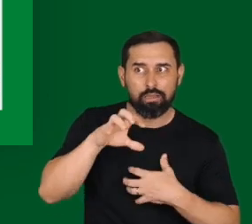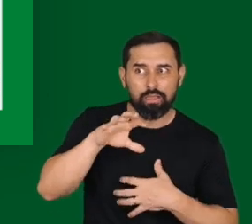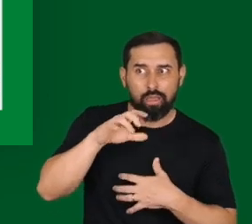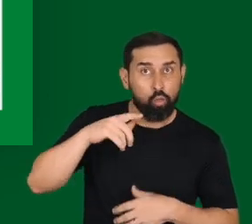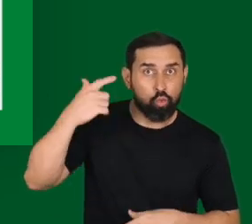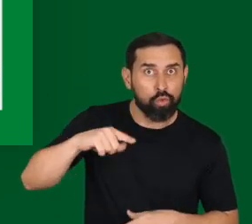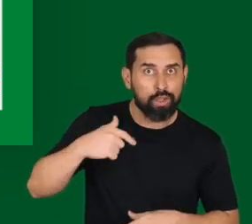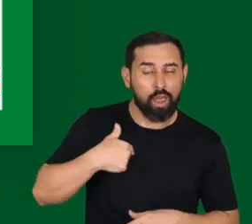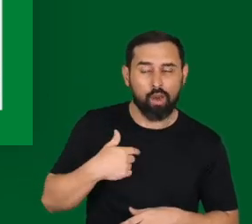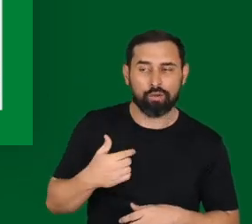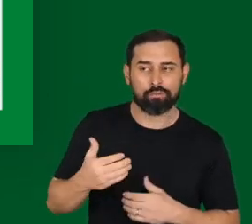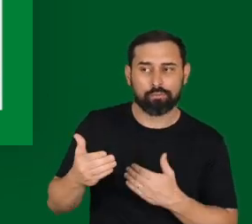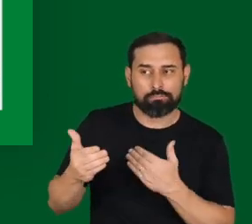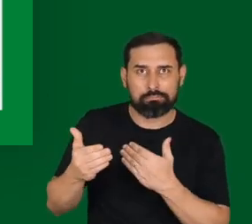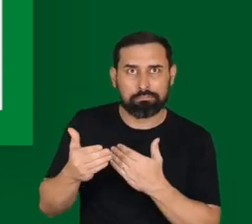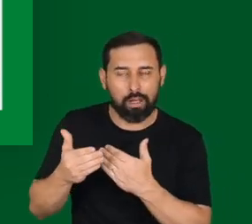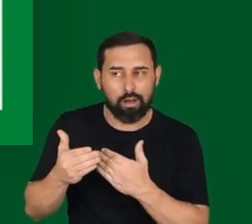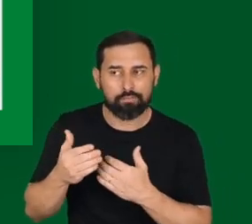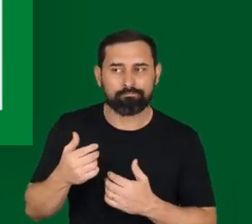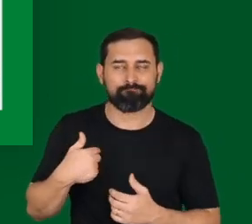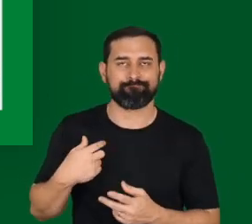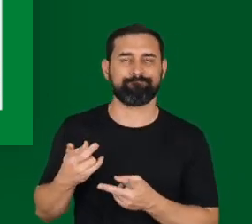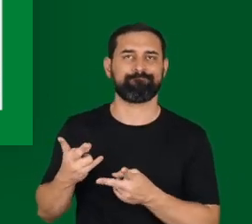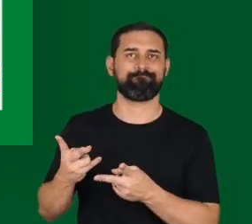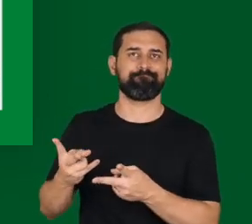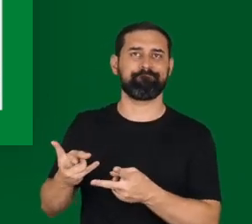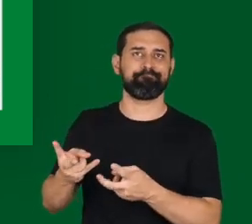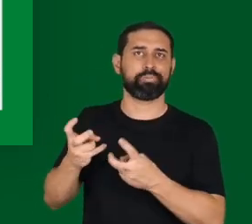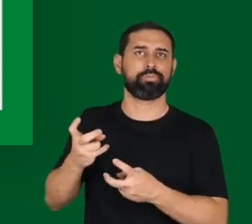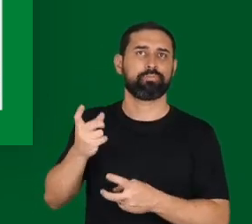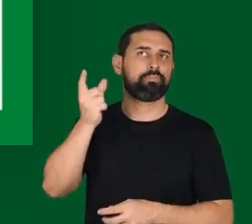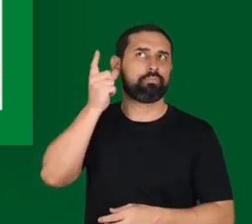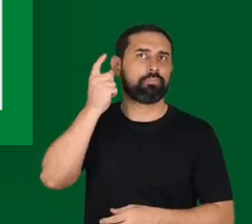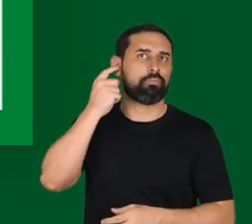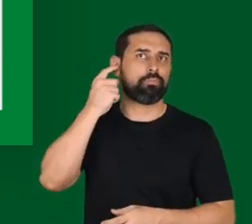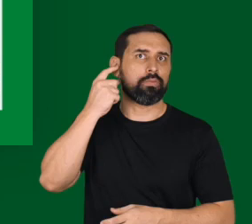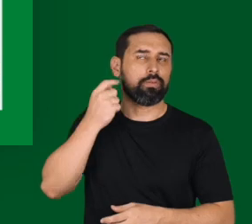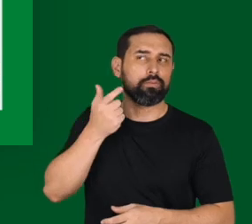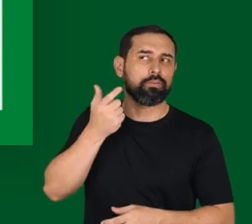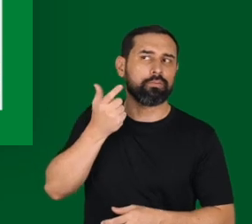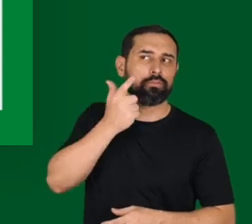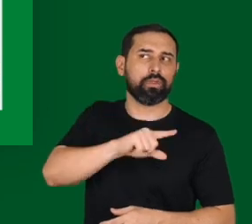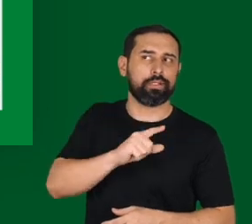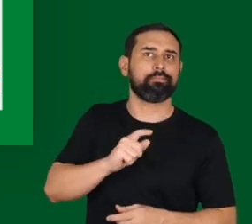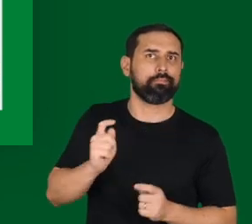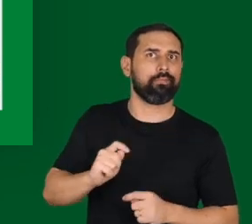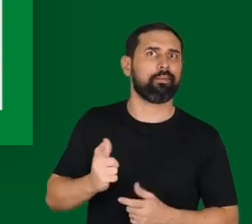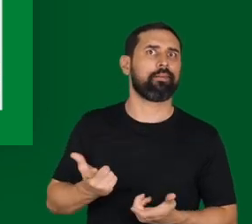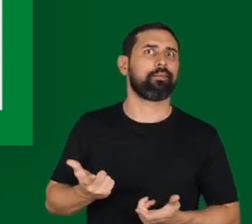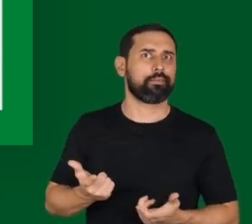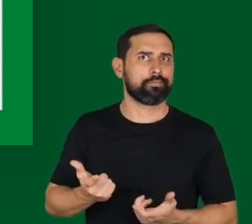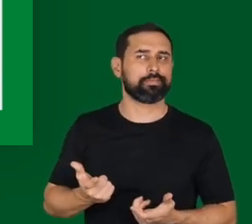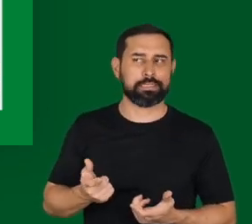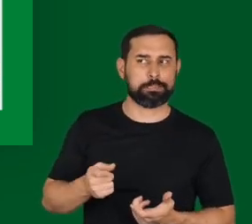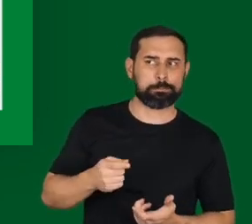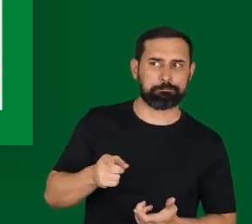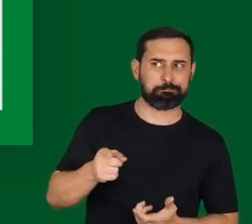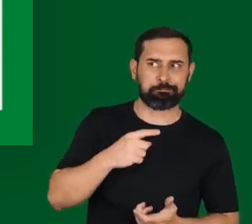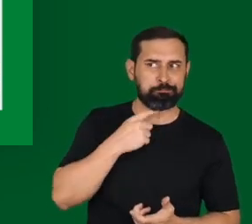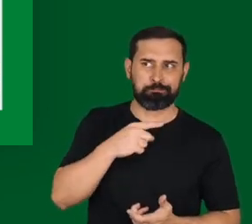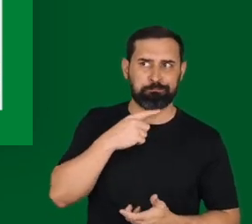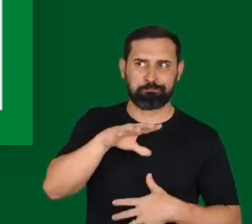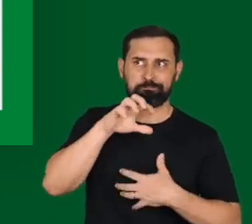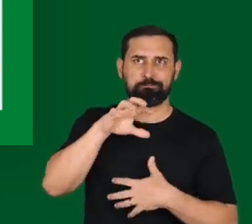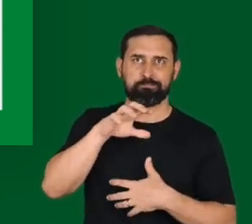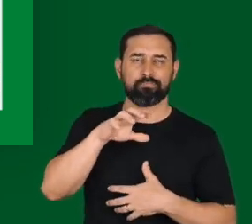tem obstrução, a gente já, de próximo ali, a gente já consegue ter essa ausculta do ouvido aí, né, a nível